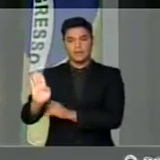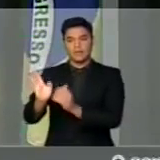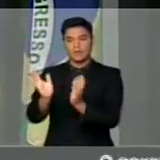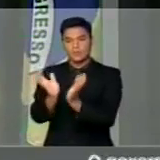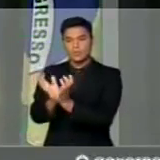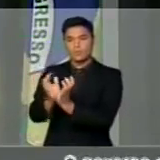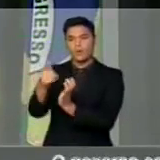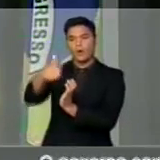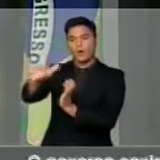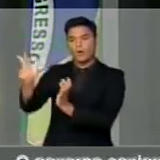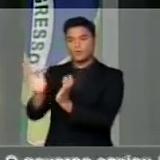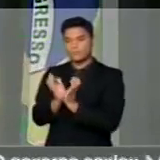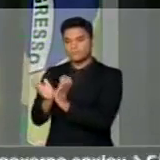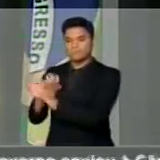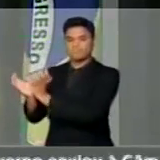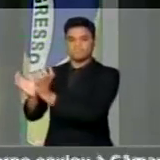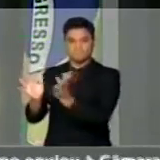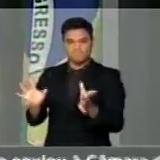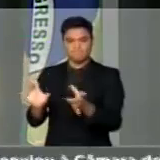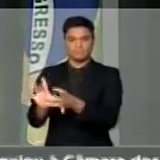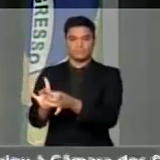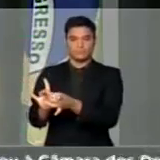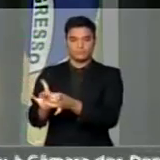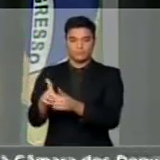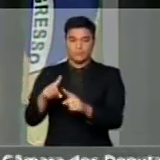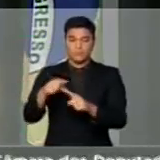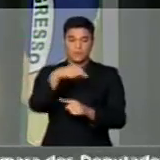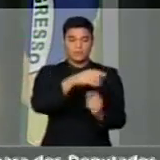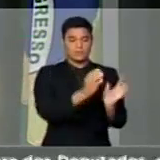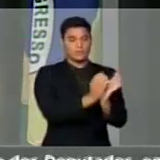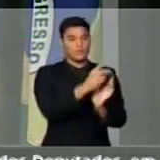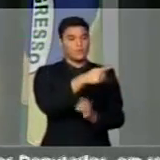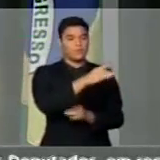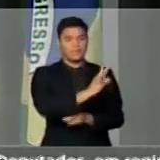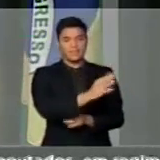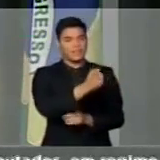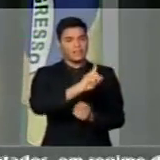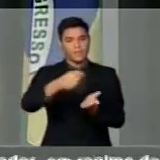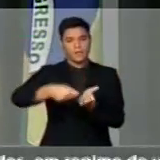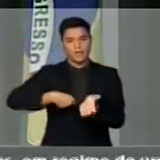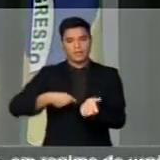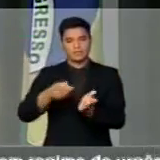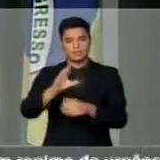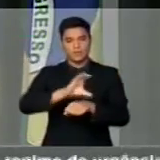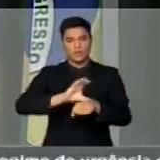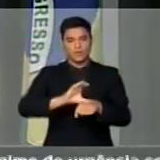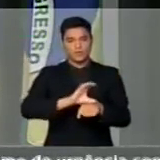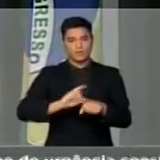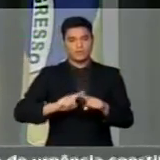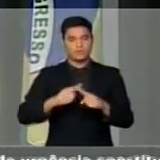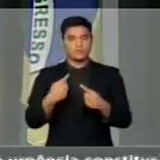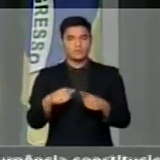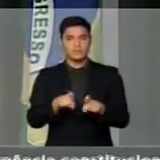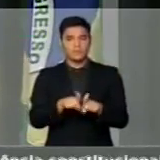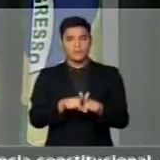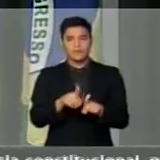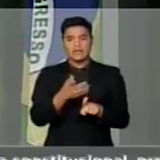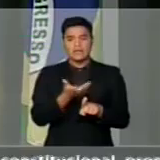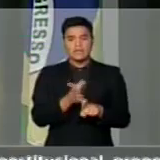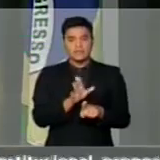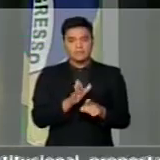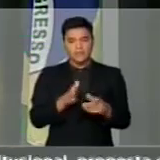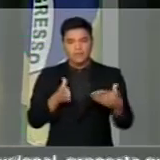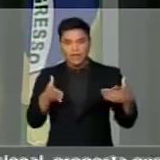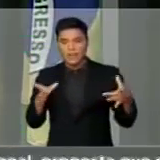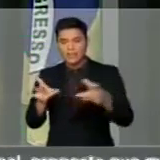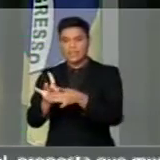partidos aliados, menos o PT, que não assinou a Constituinte, que não estava diretamente ligado à derrubada da